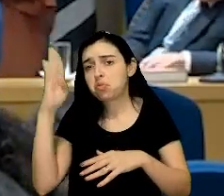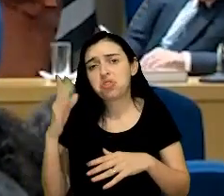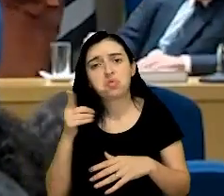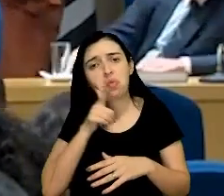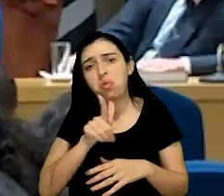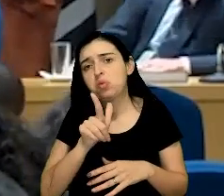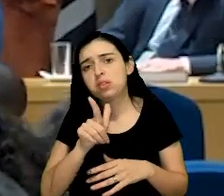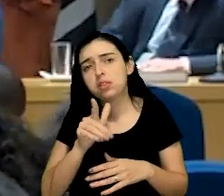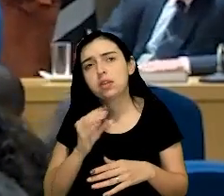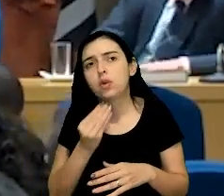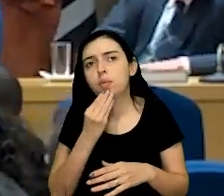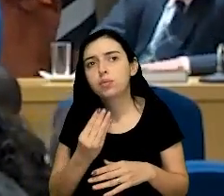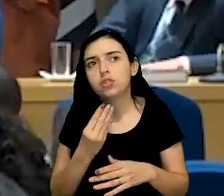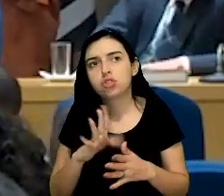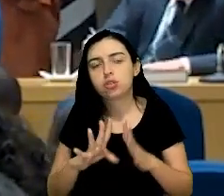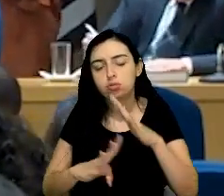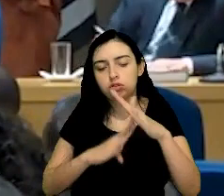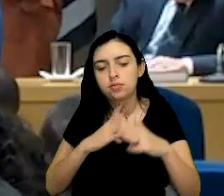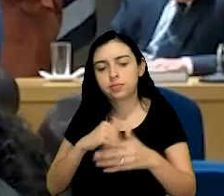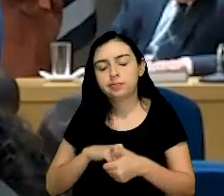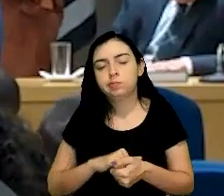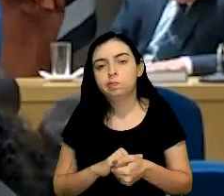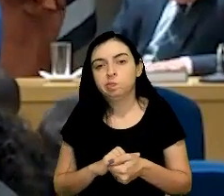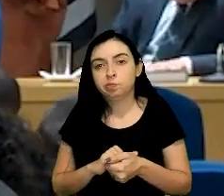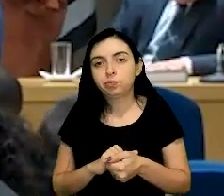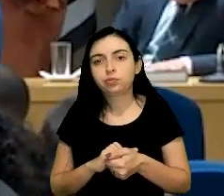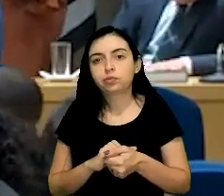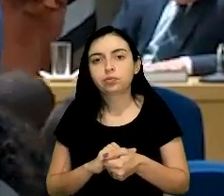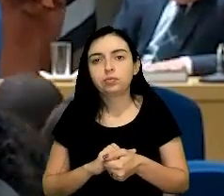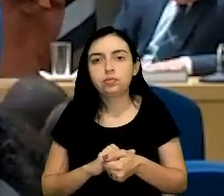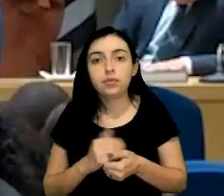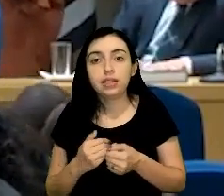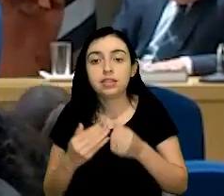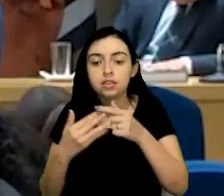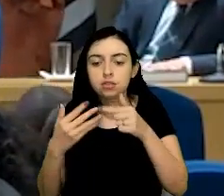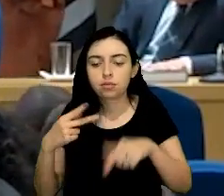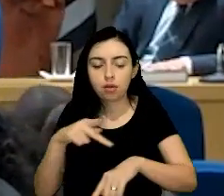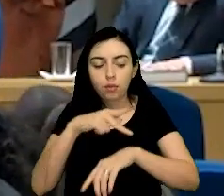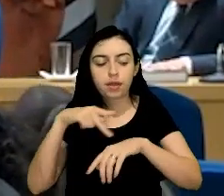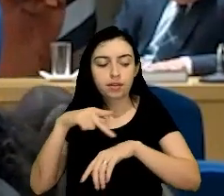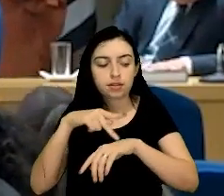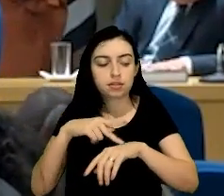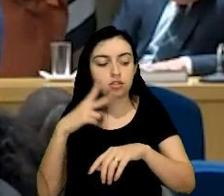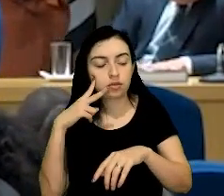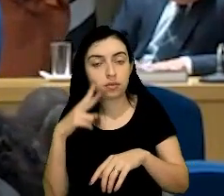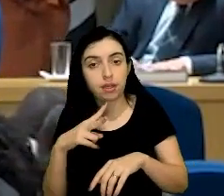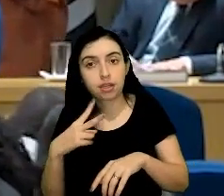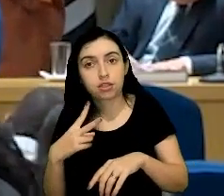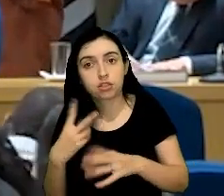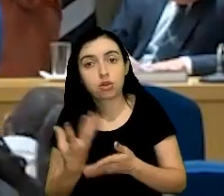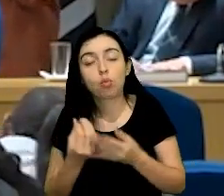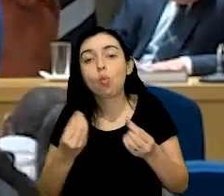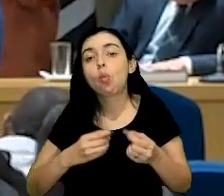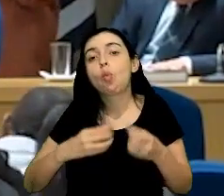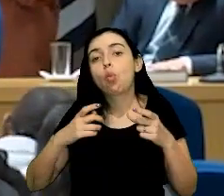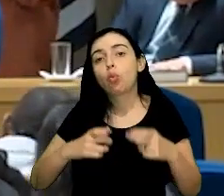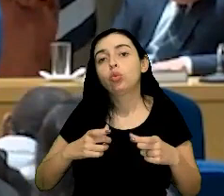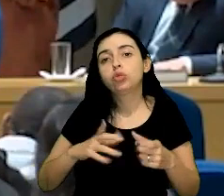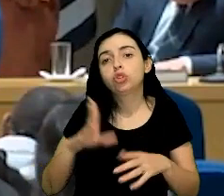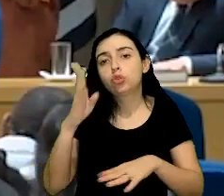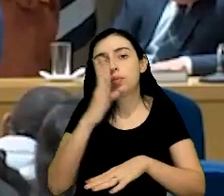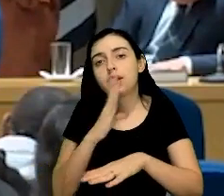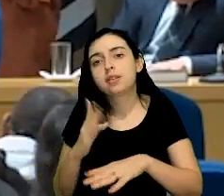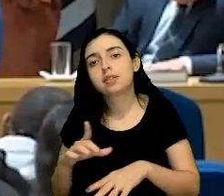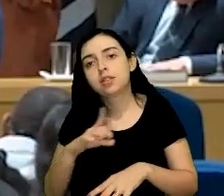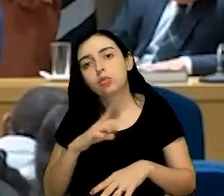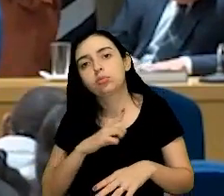refúgio. Então, esses são os países, vejam, aonde o Brasil tem concessão de